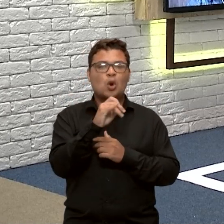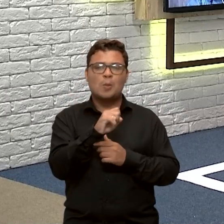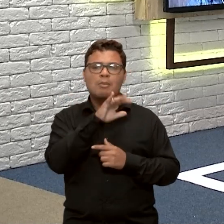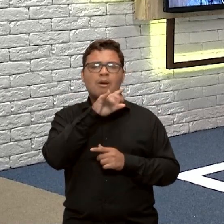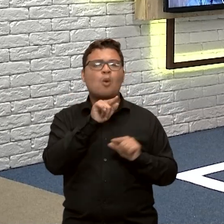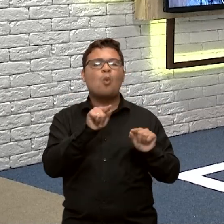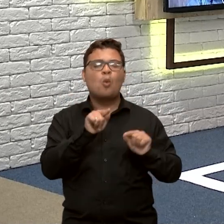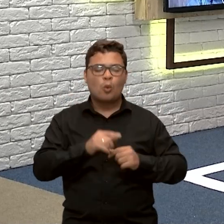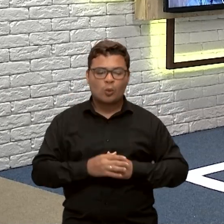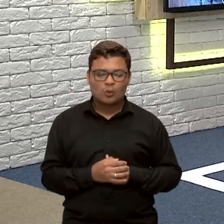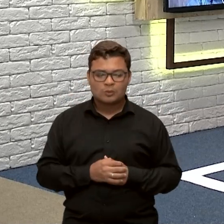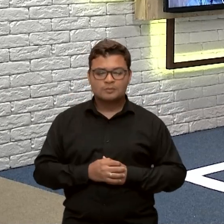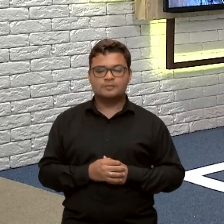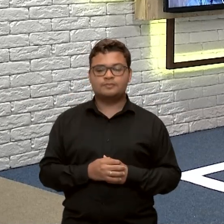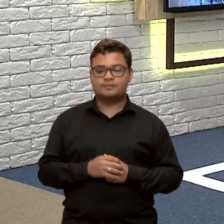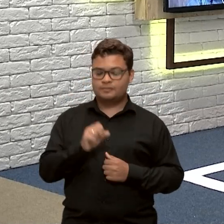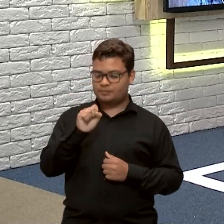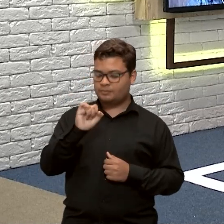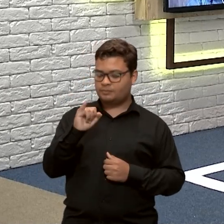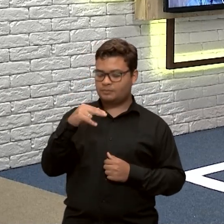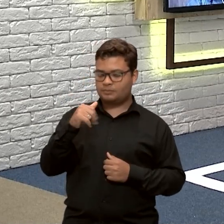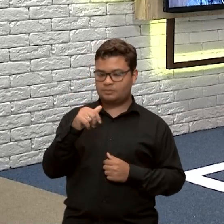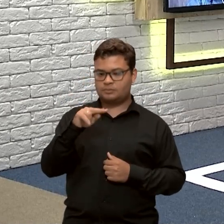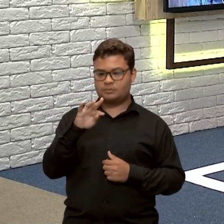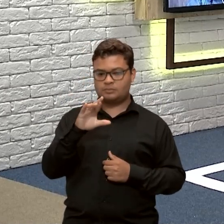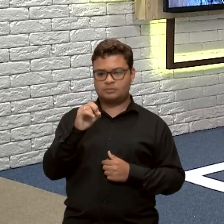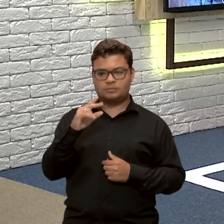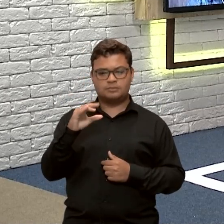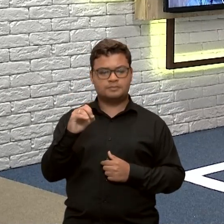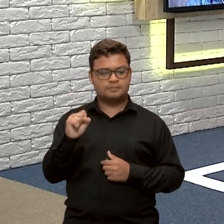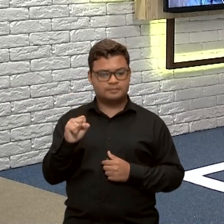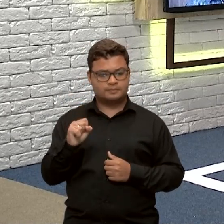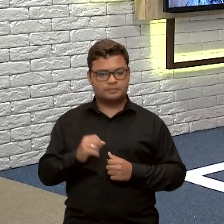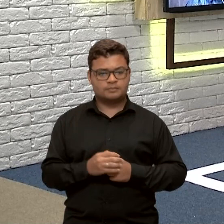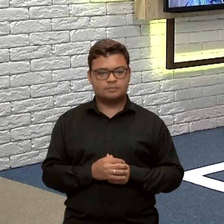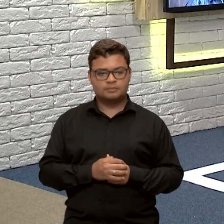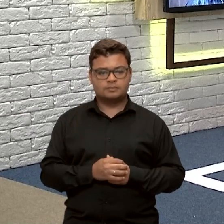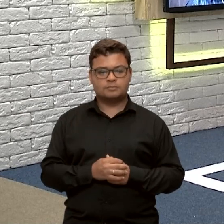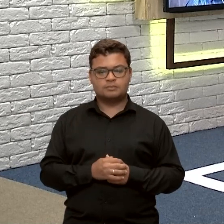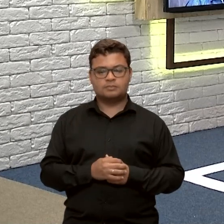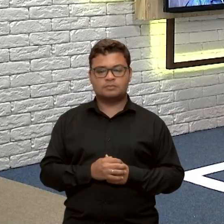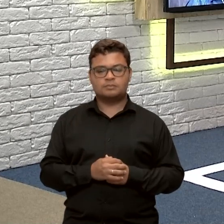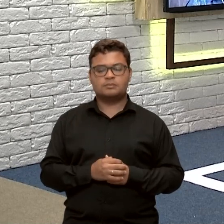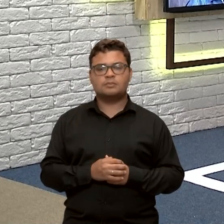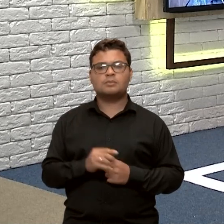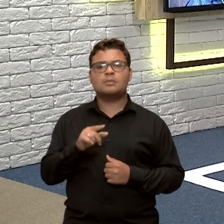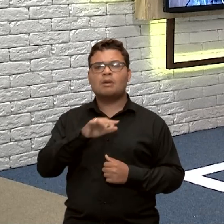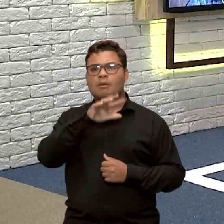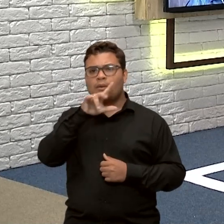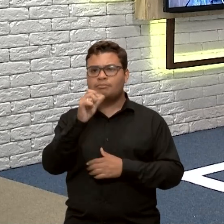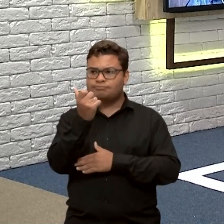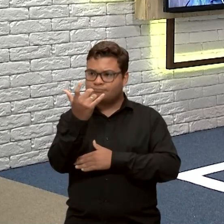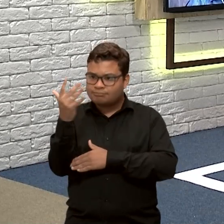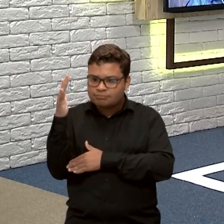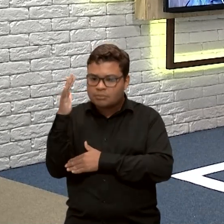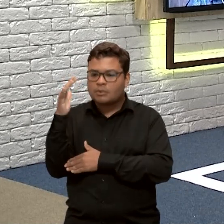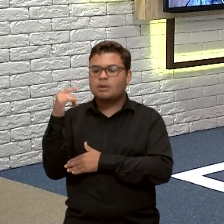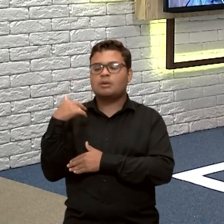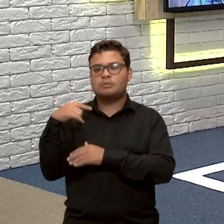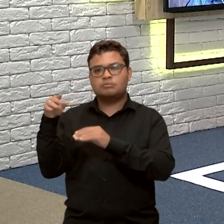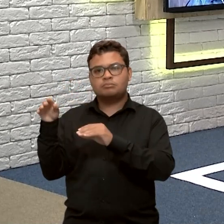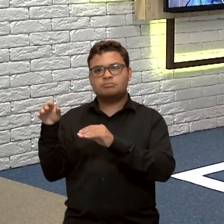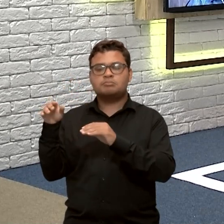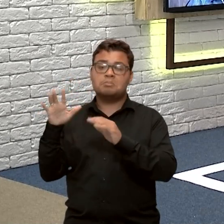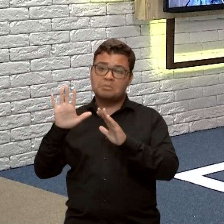Bom, Wellington, antes da gente partir para o nosso tema, eu vou tirar uma dúvida que acredito que os nossos telespectadores estão tendo nesse momento. O que são